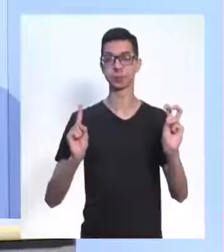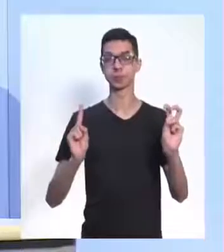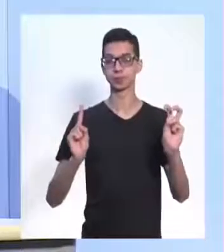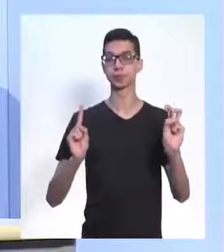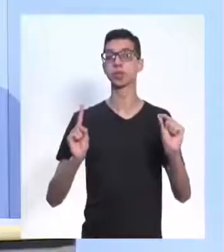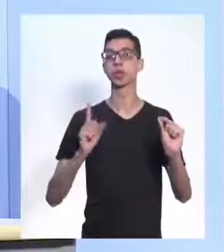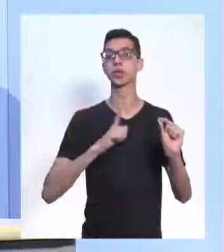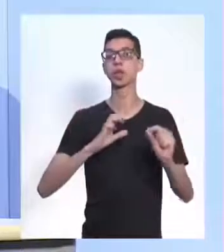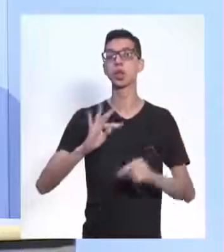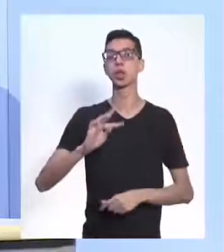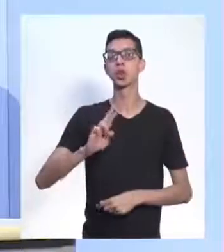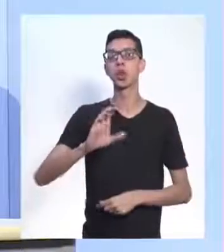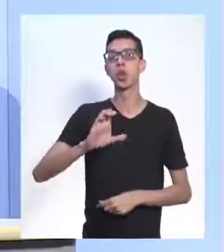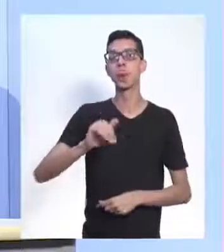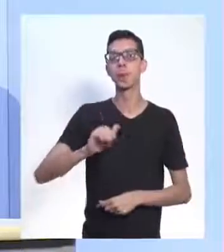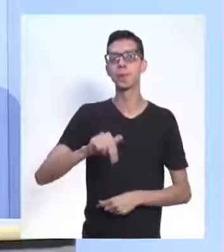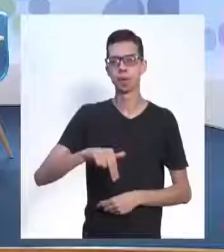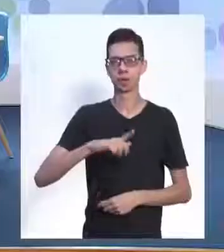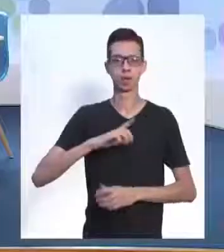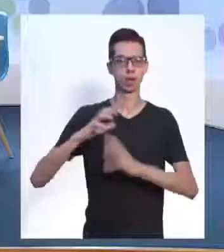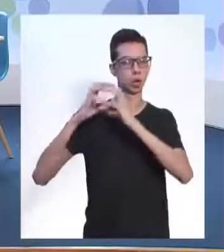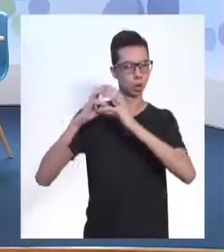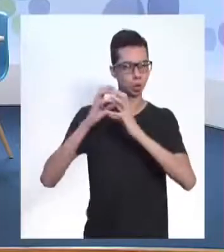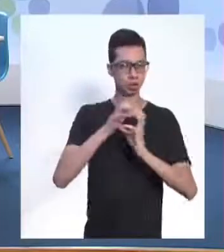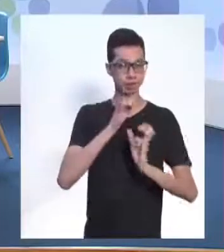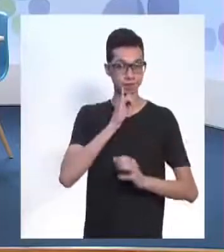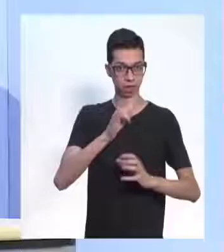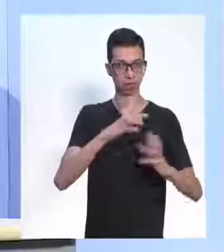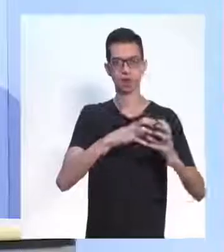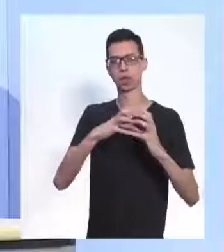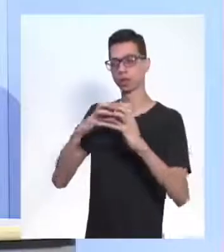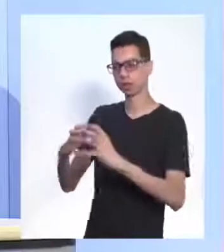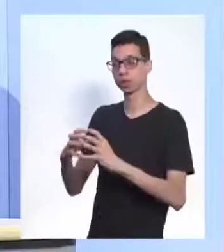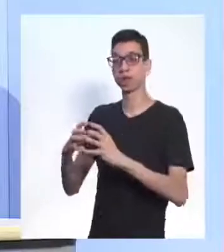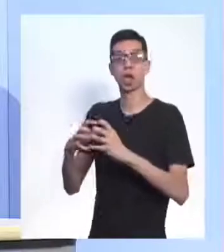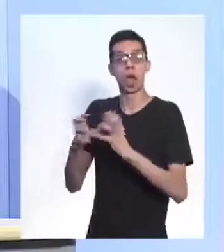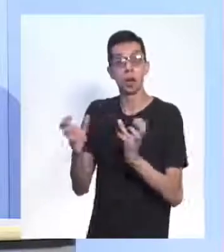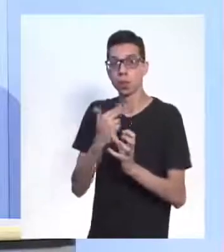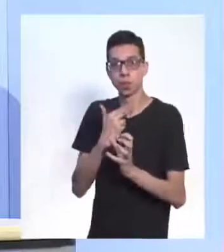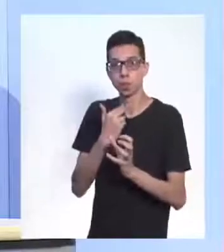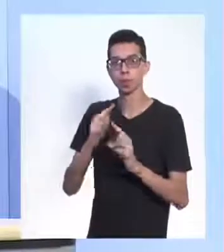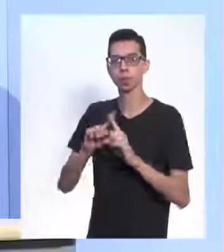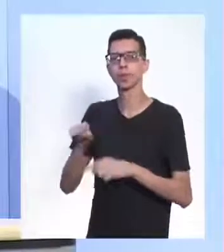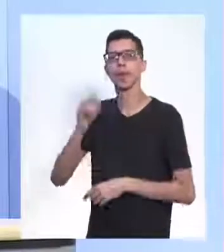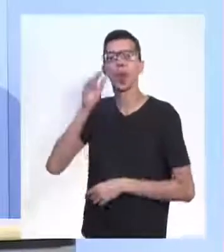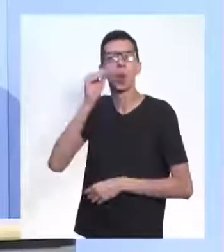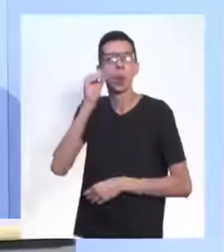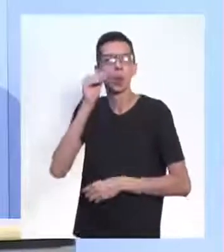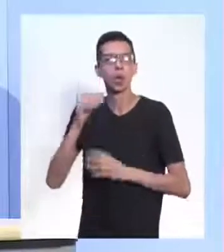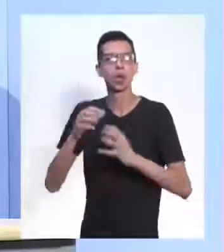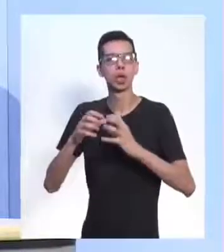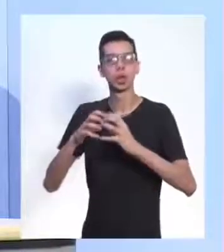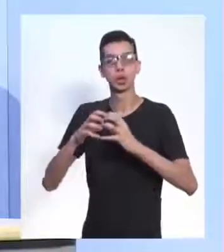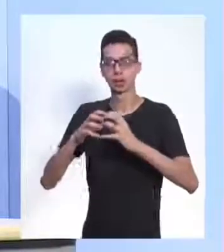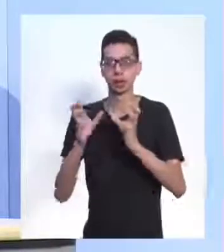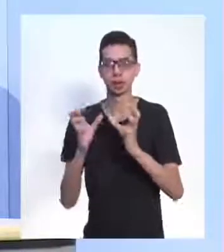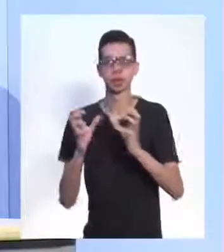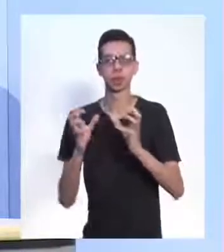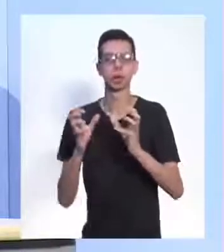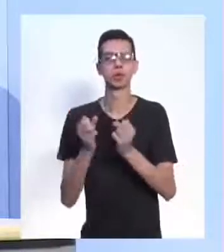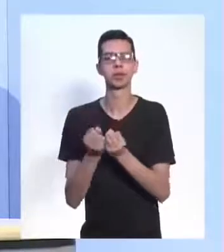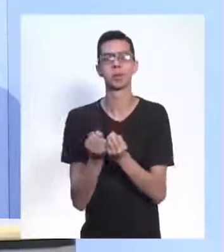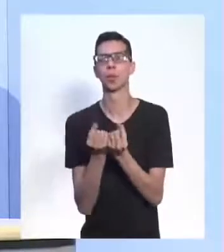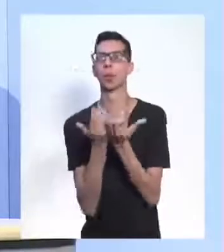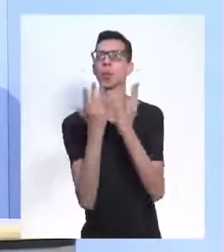coco tucumã. E recomenda para ele, não, abra o coco. Só que ele, muito curioso, né, ele vai e abre. E aí ele libera à